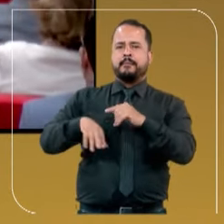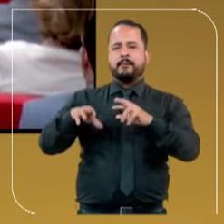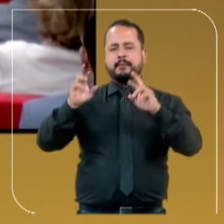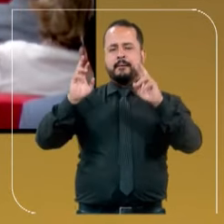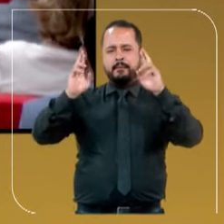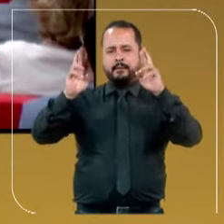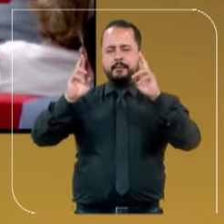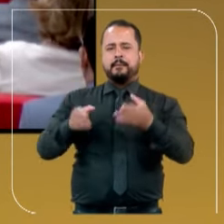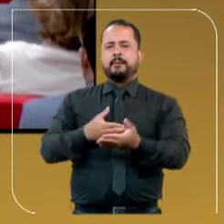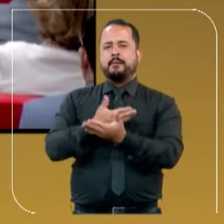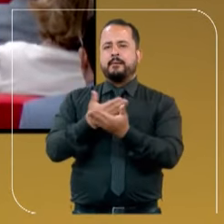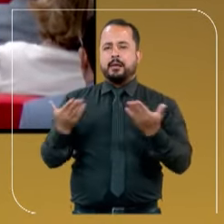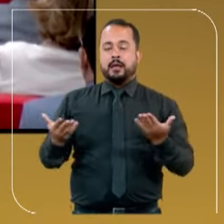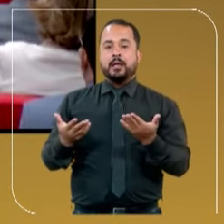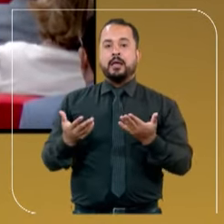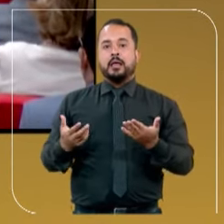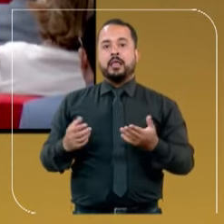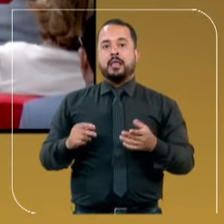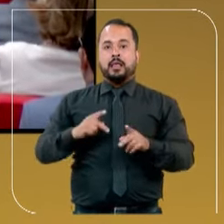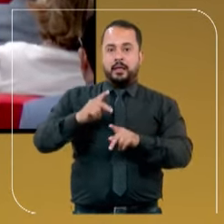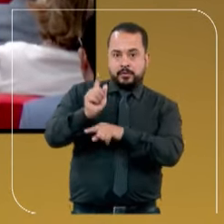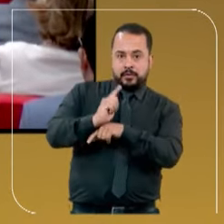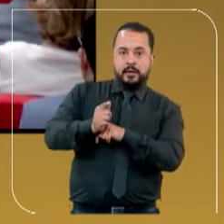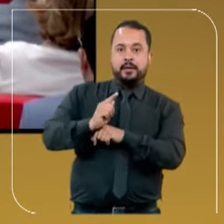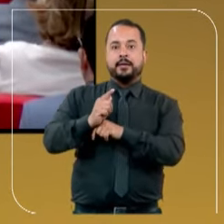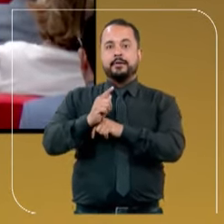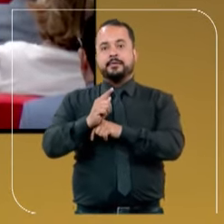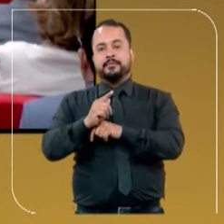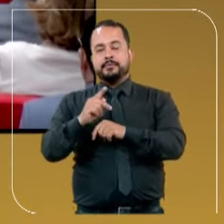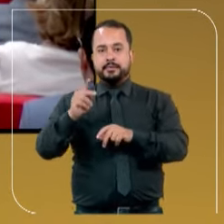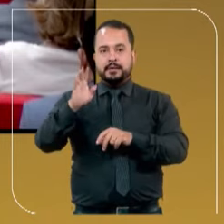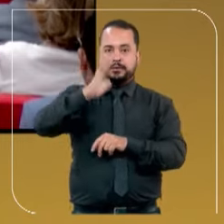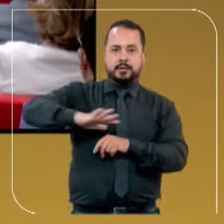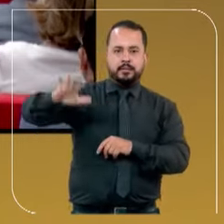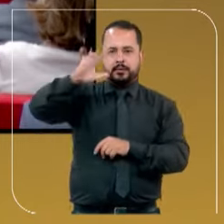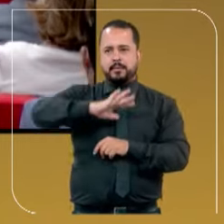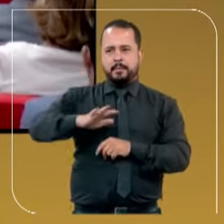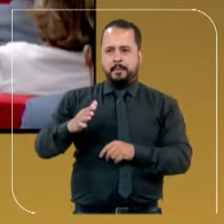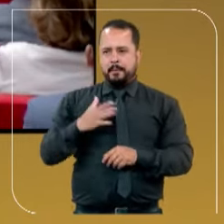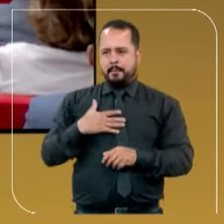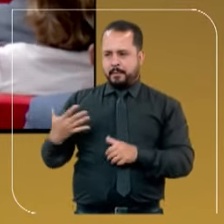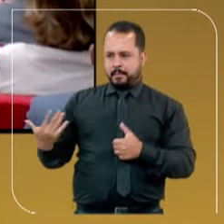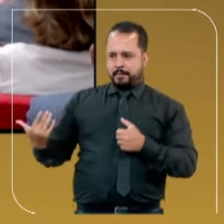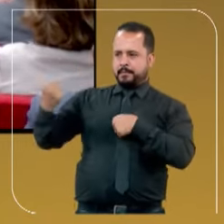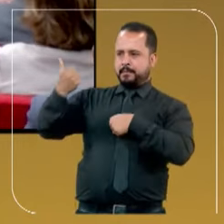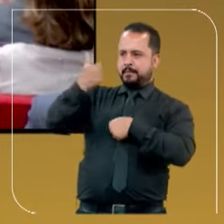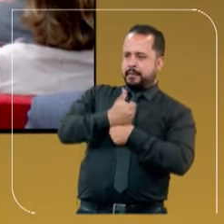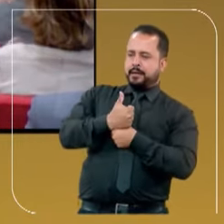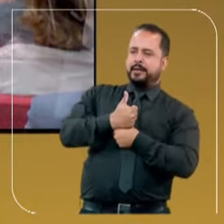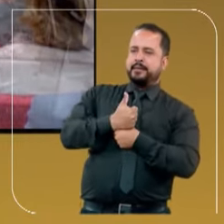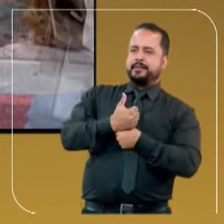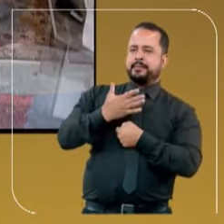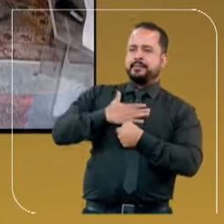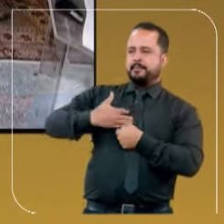nacional ganha com Vossa Excelência na IFAM muito mais que a minha gestão. Muito obrigado.